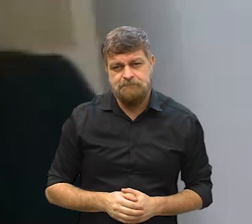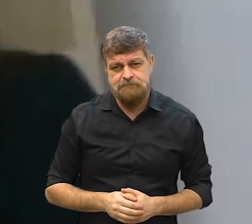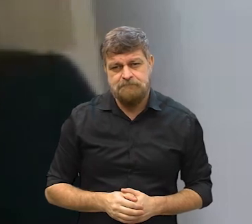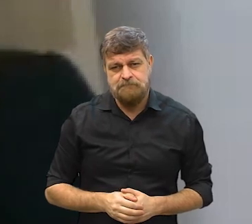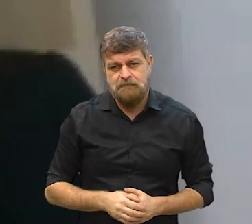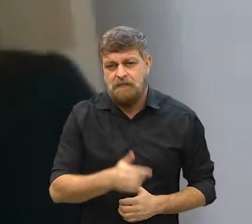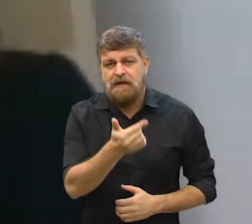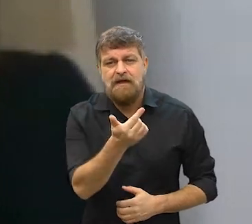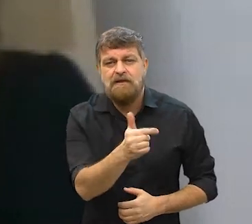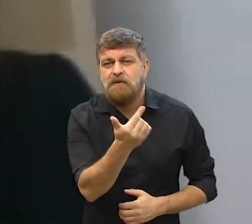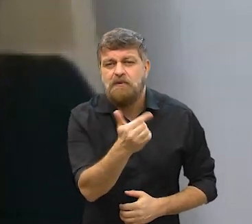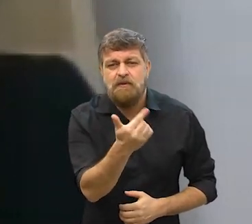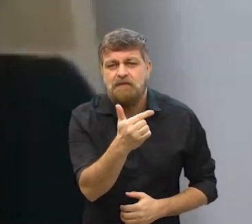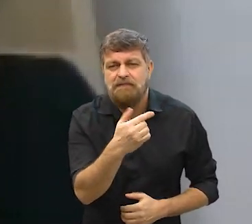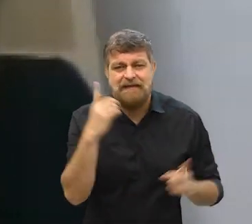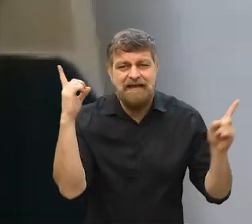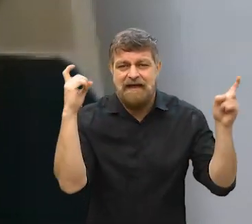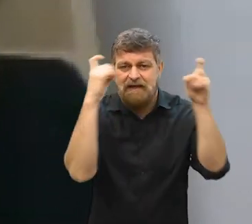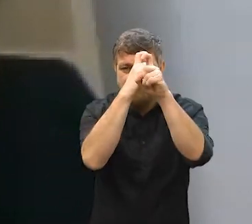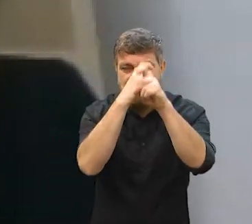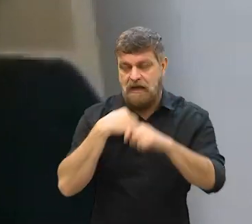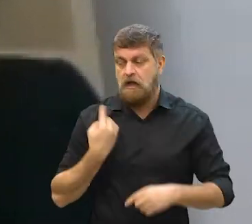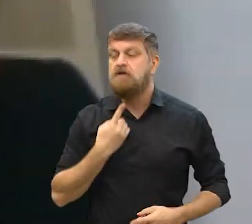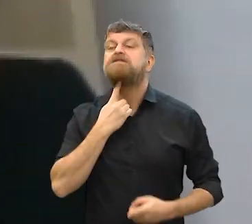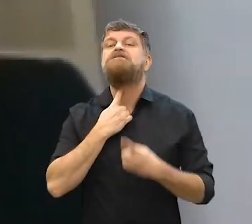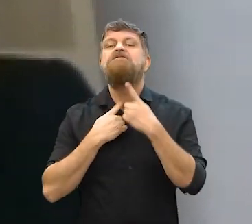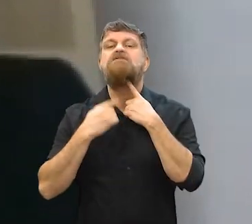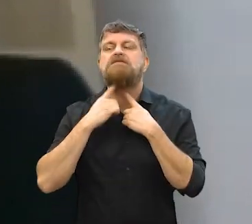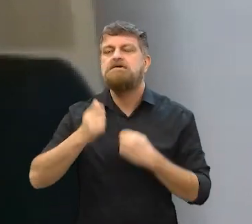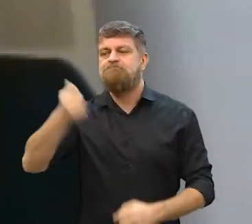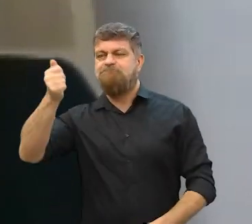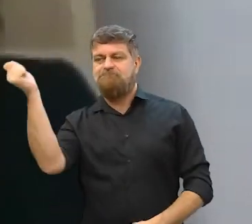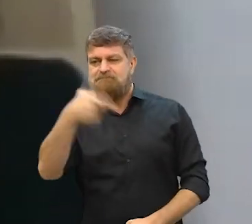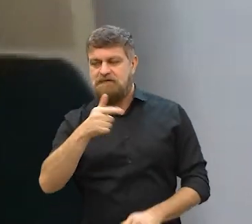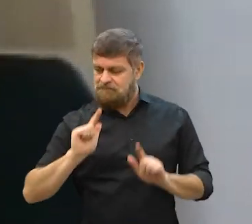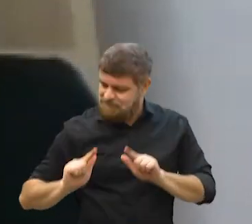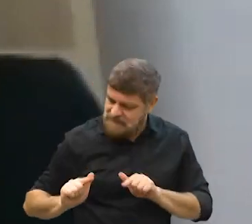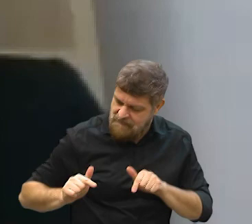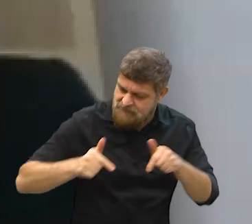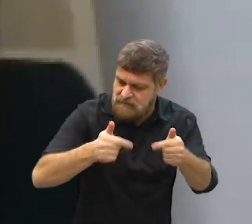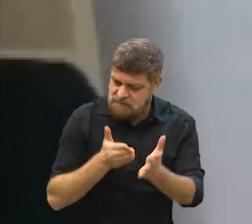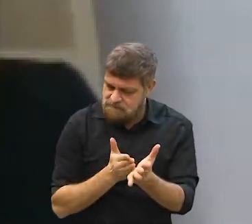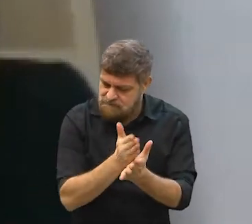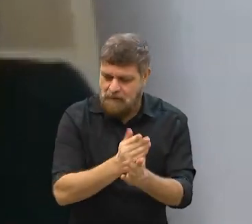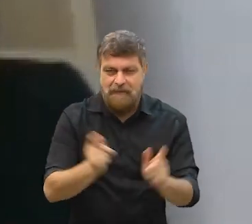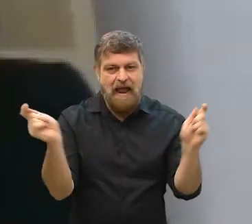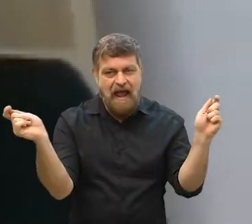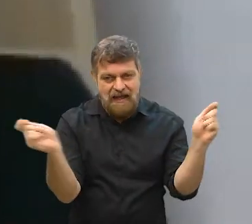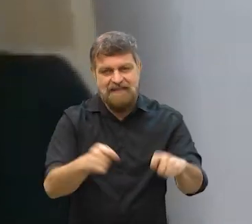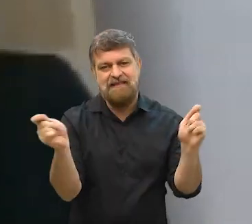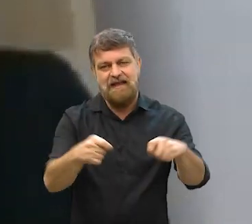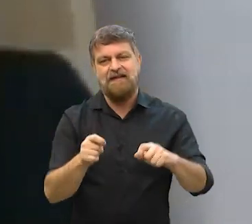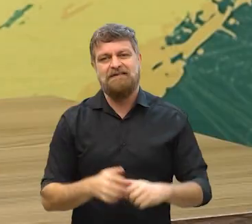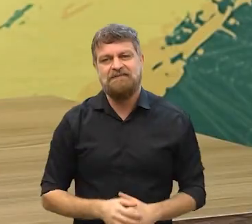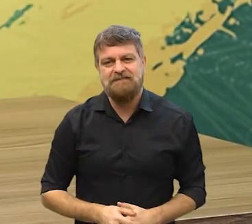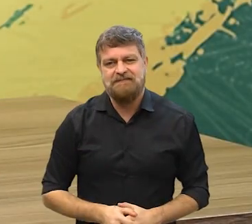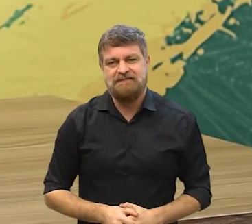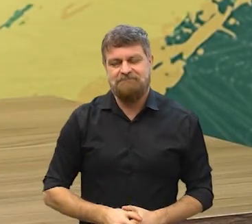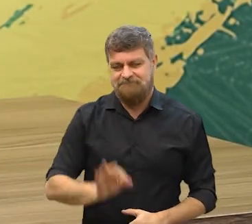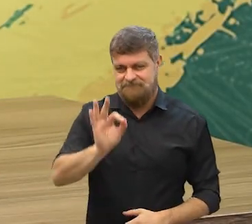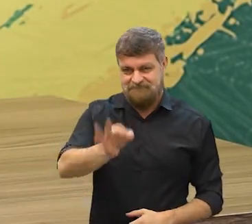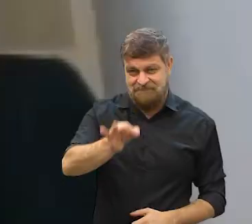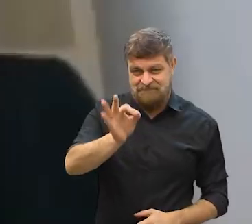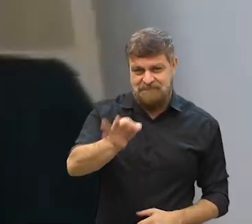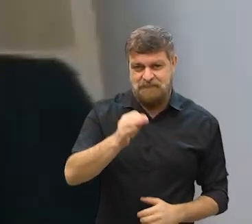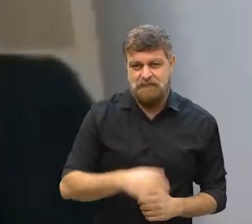não existe dificuldade para quem tem vontade. Então, vamos em frente, que a gente consegue chegar lá. É isso.